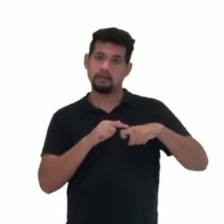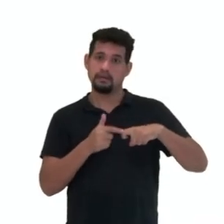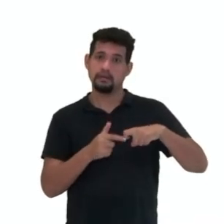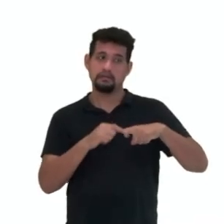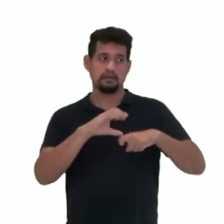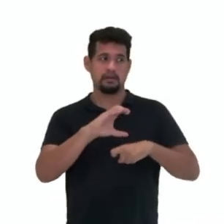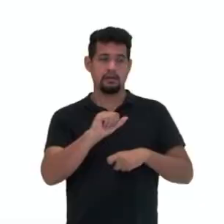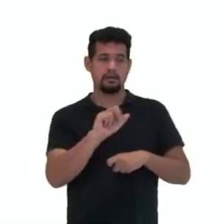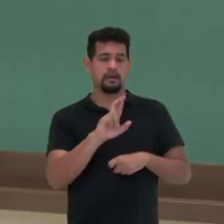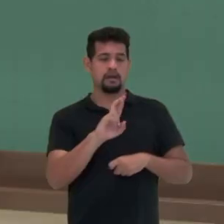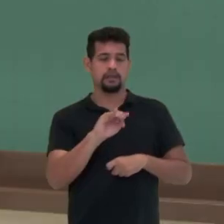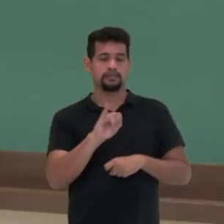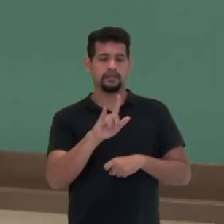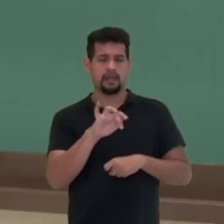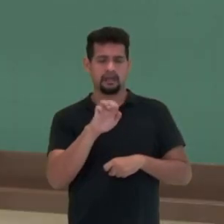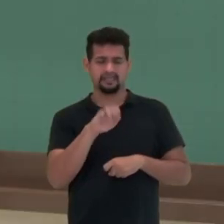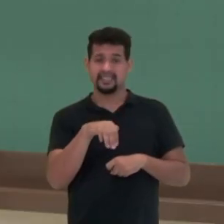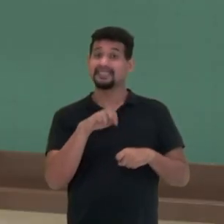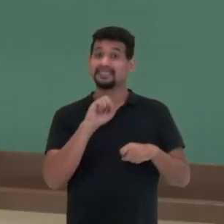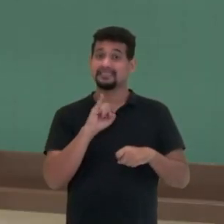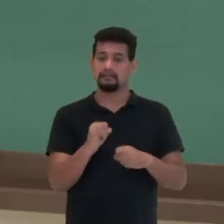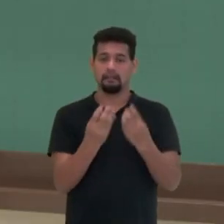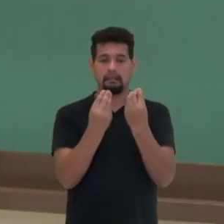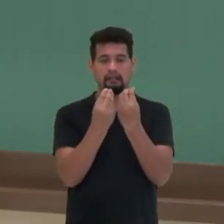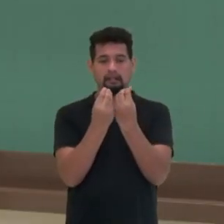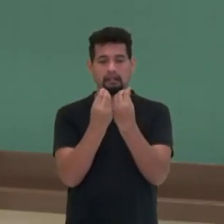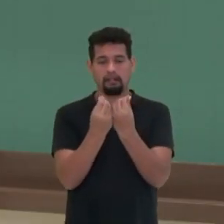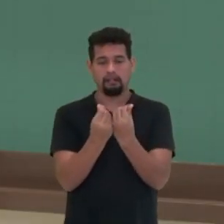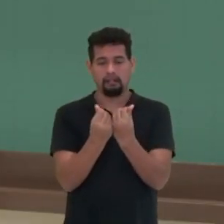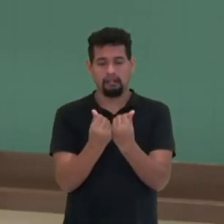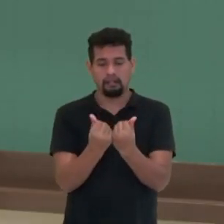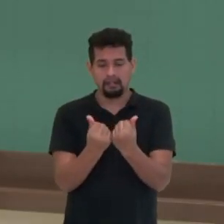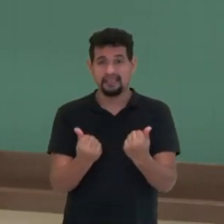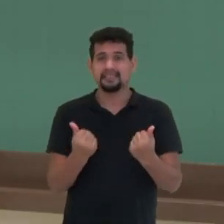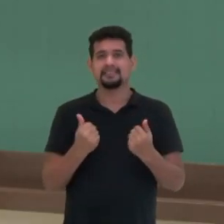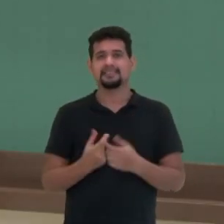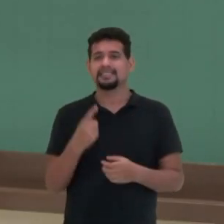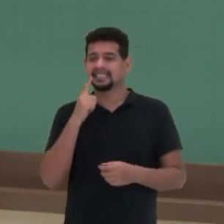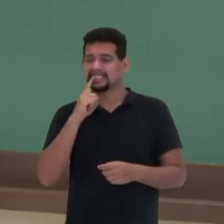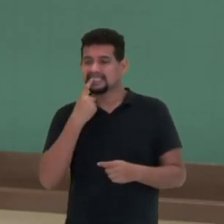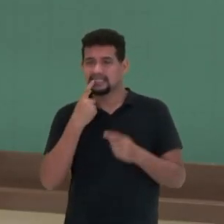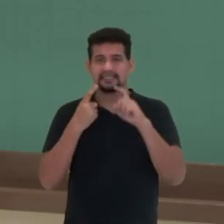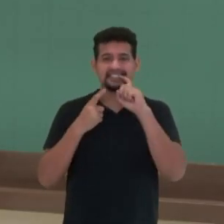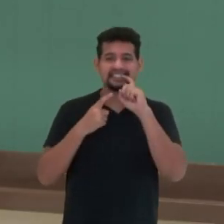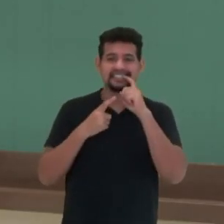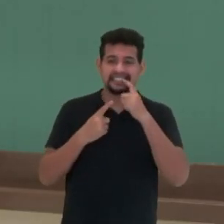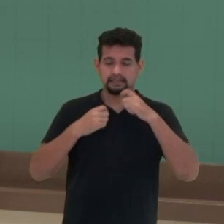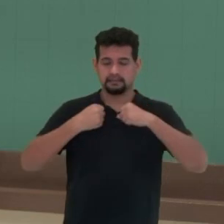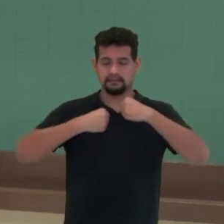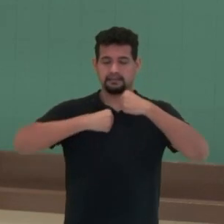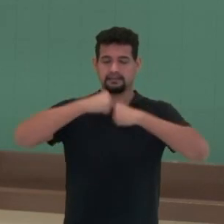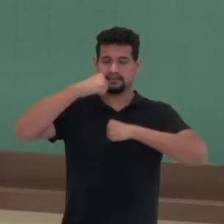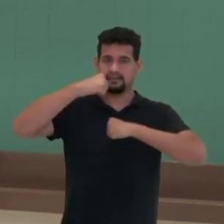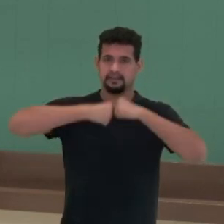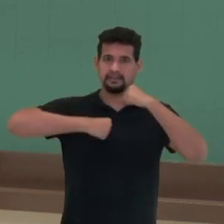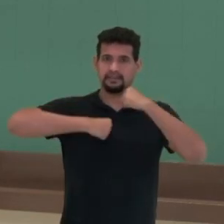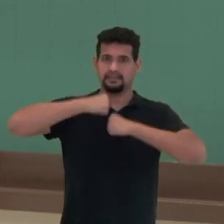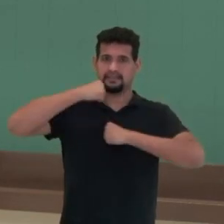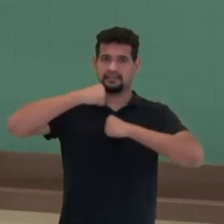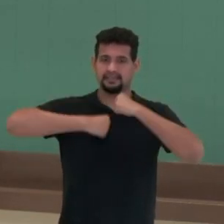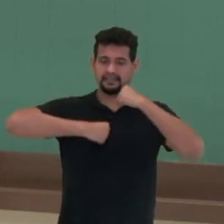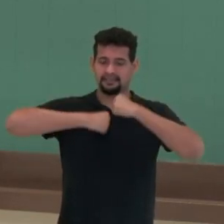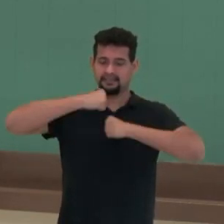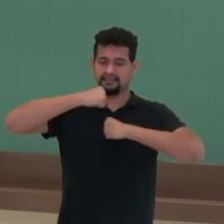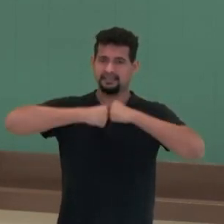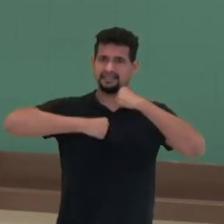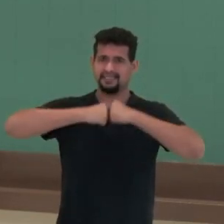essa cartilagem ela desgasta, vai osso com osso começa a encostar e vai